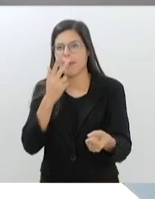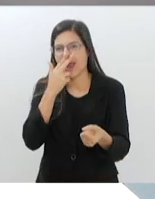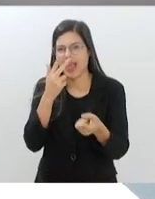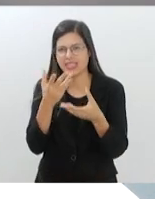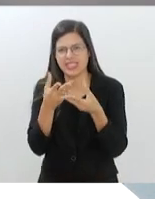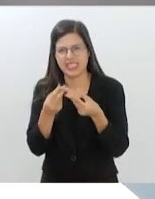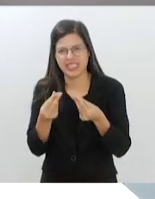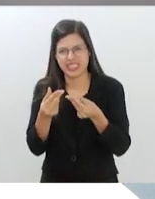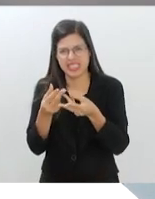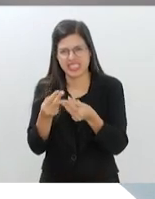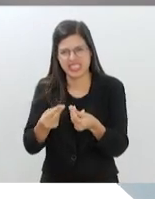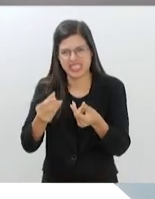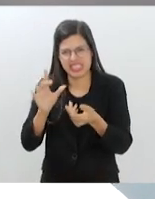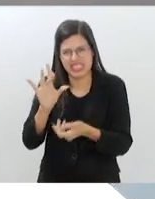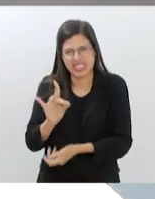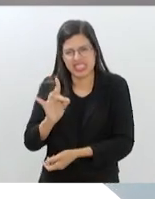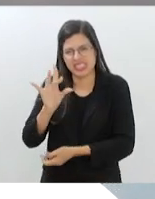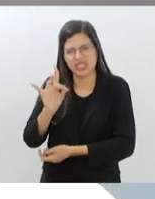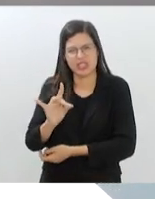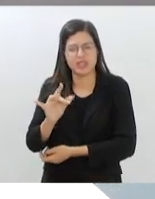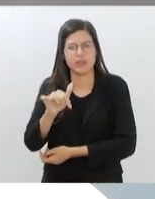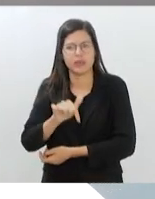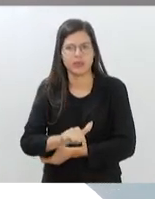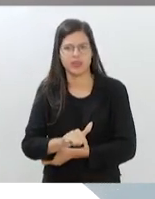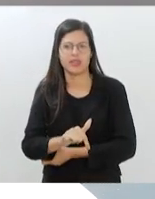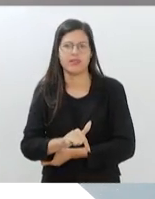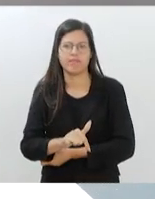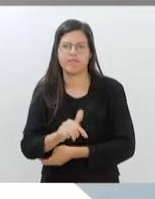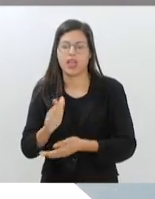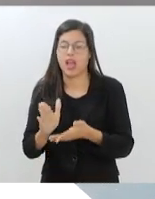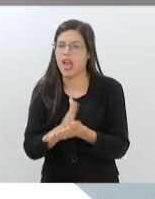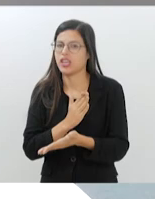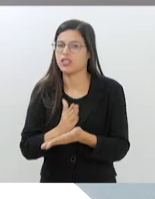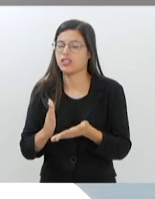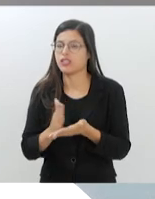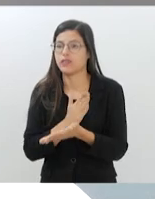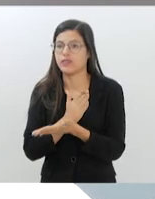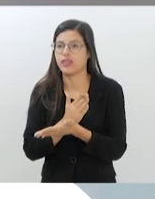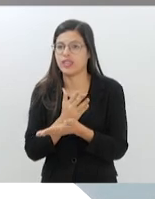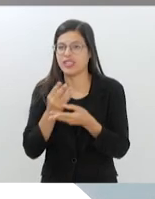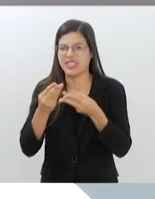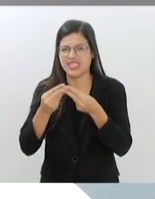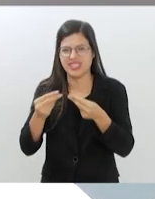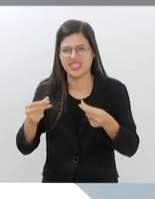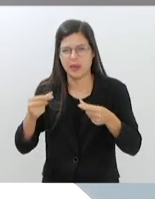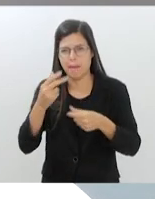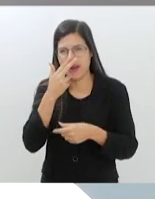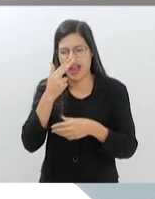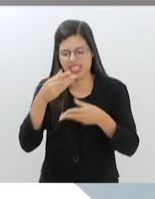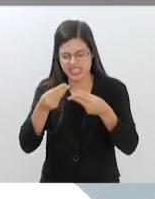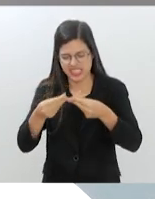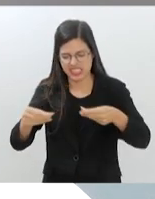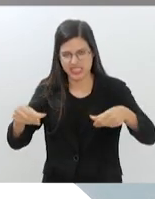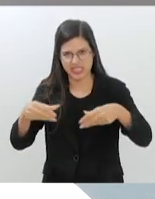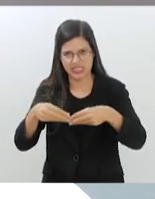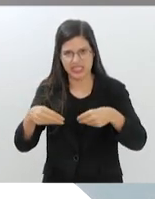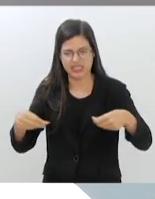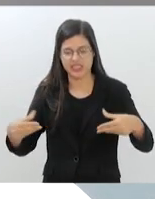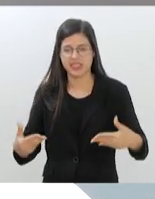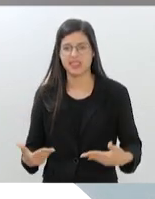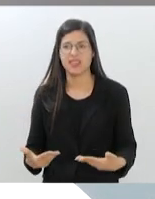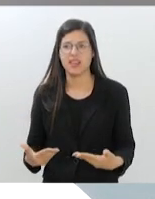tá vendo gruda na mão e às vezes ficam esios então vossa